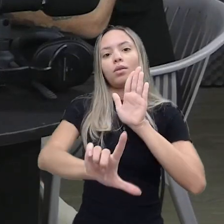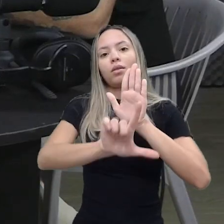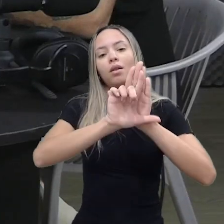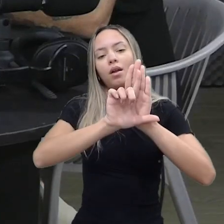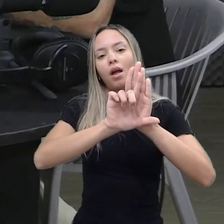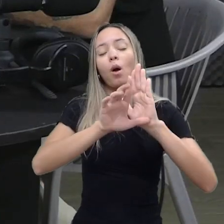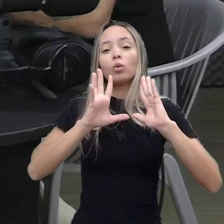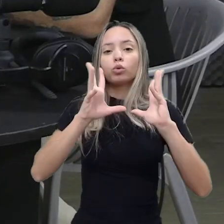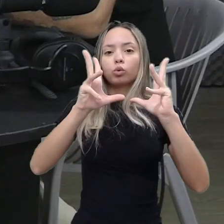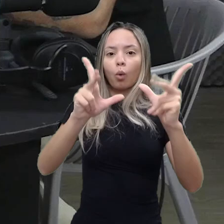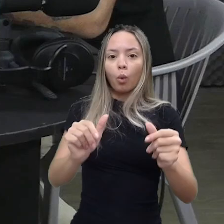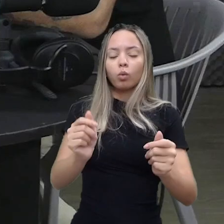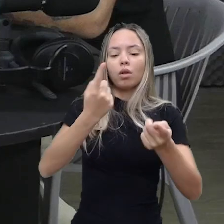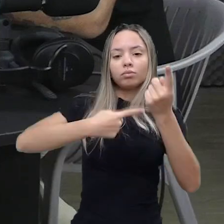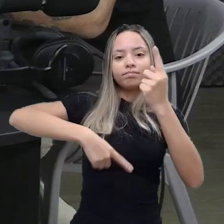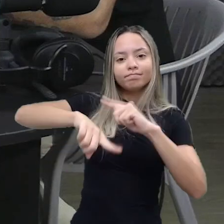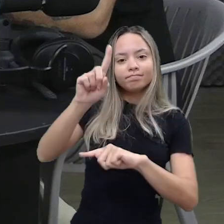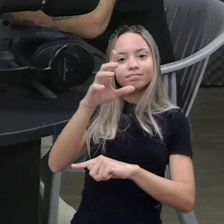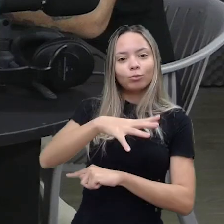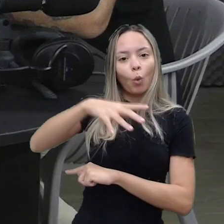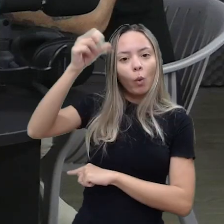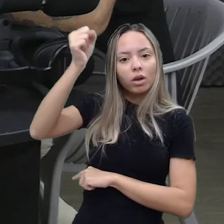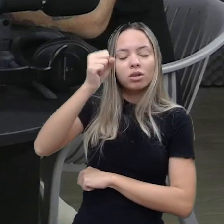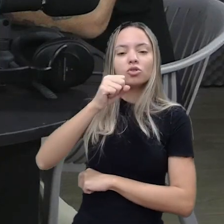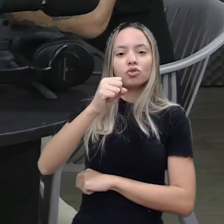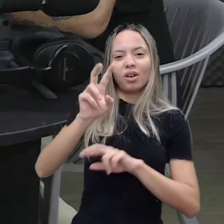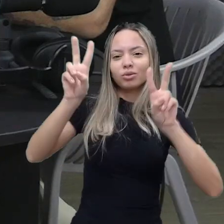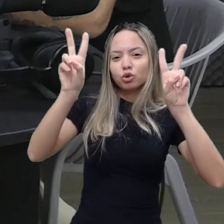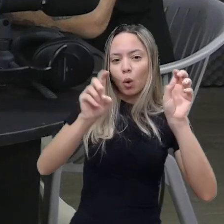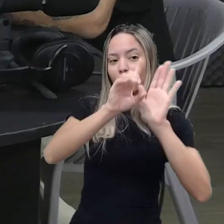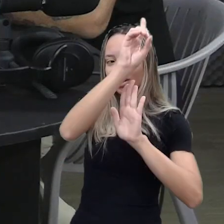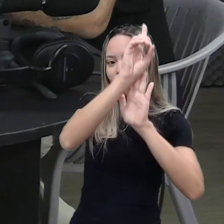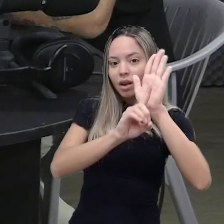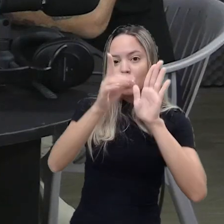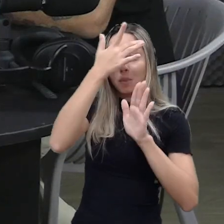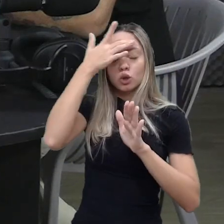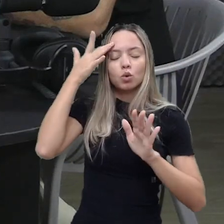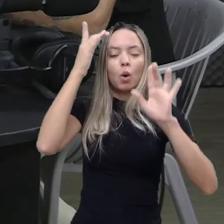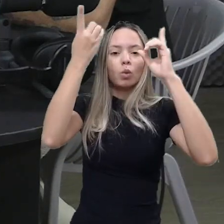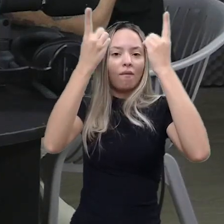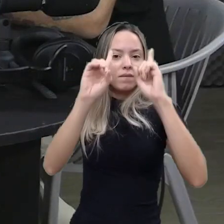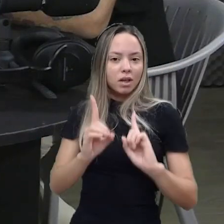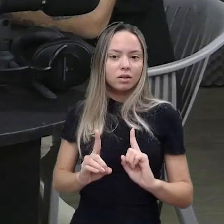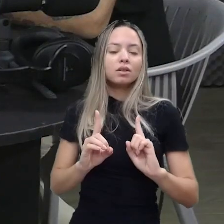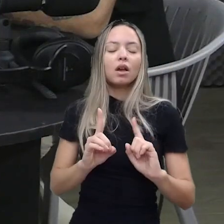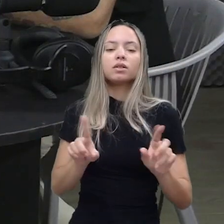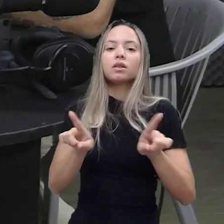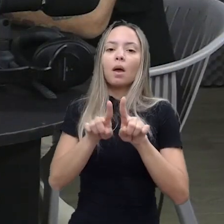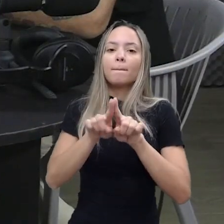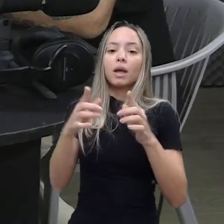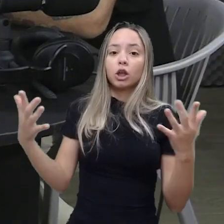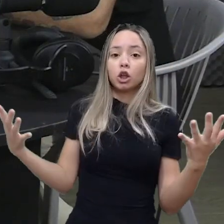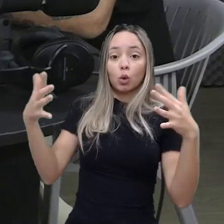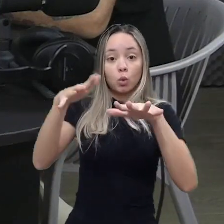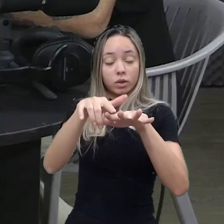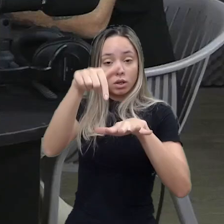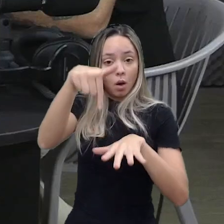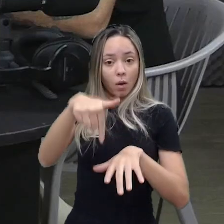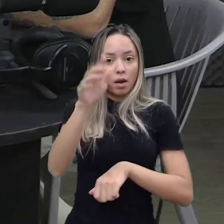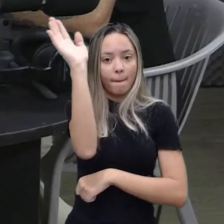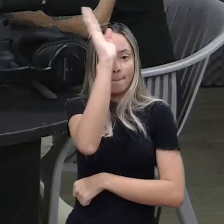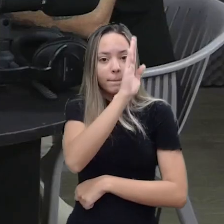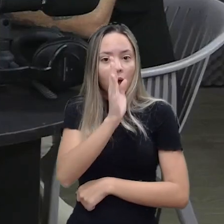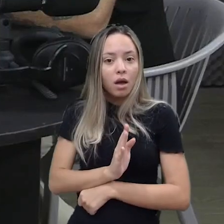que a gente vem tendo em relação aos direitos da pessoa com deficiência, né, e a inclusão no nosso país, elas